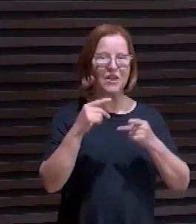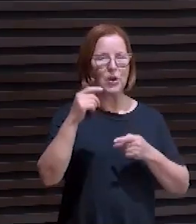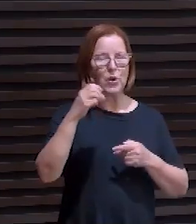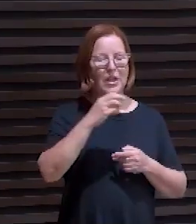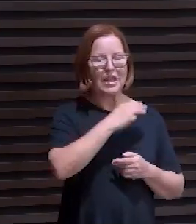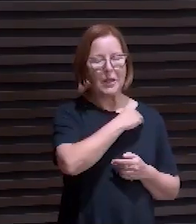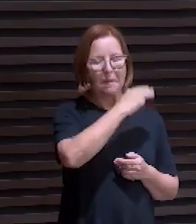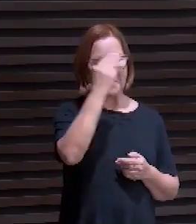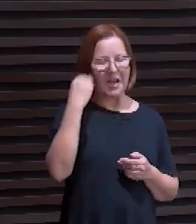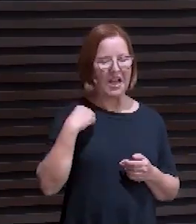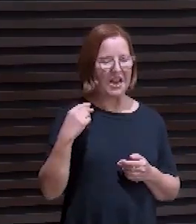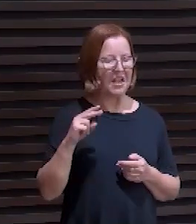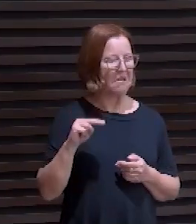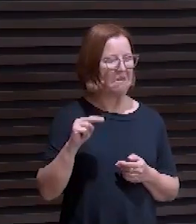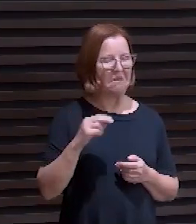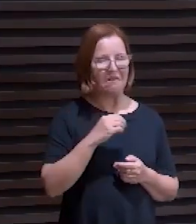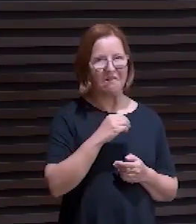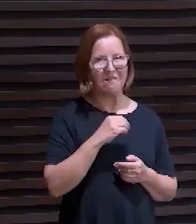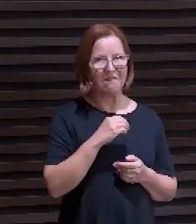que